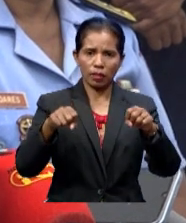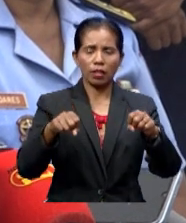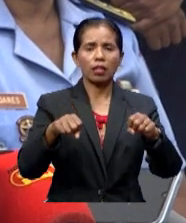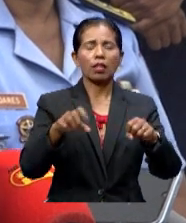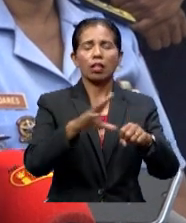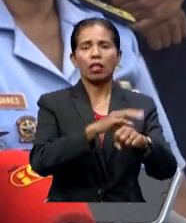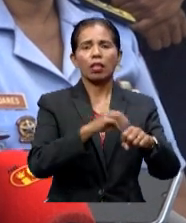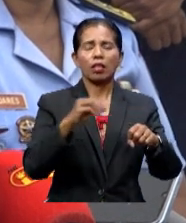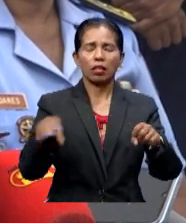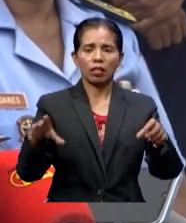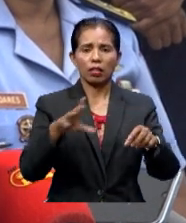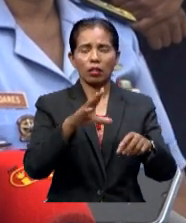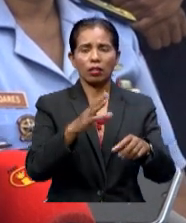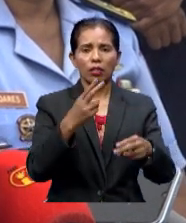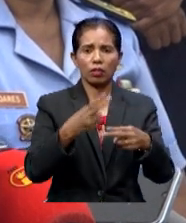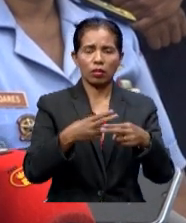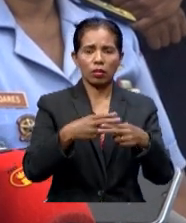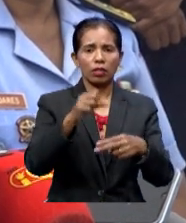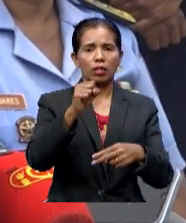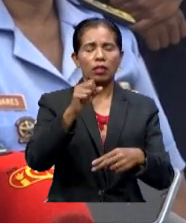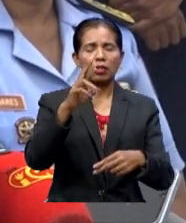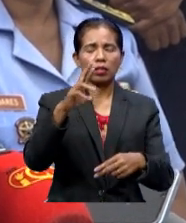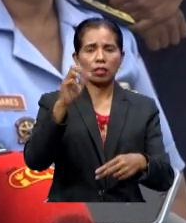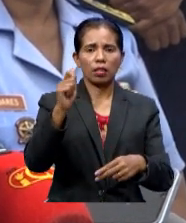ho marca Sharp Tiger.